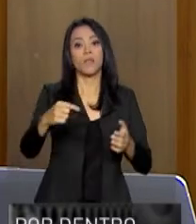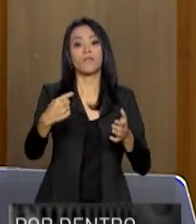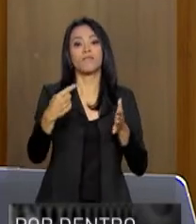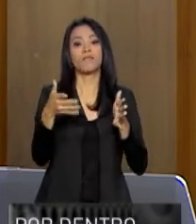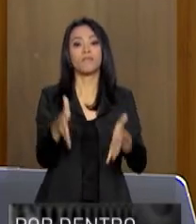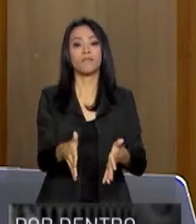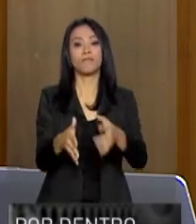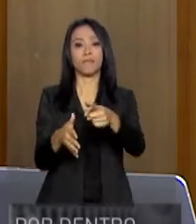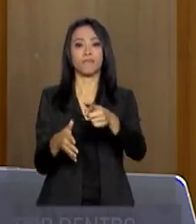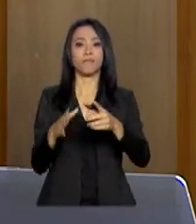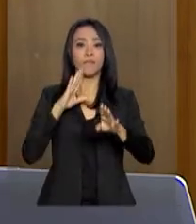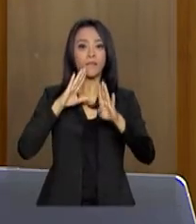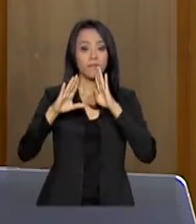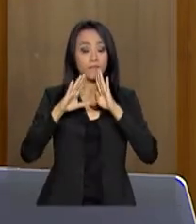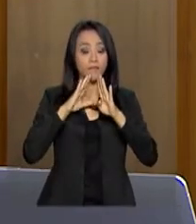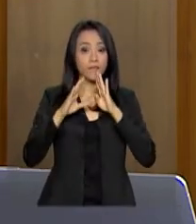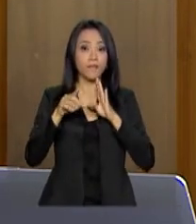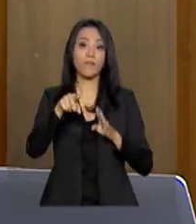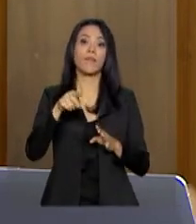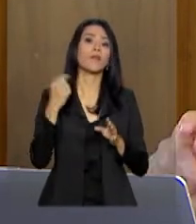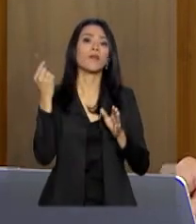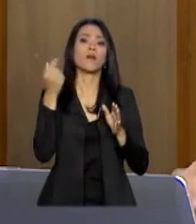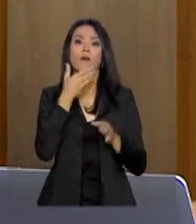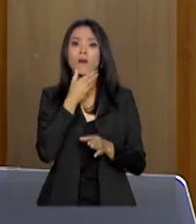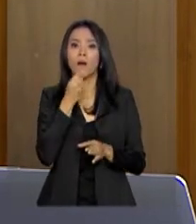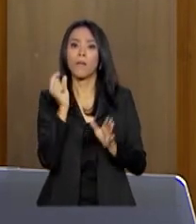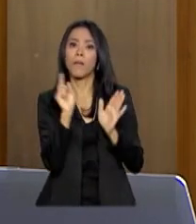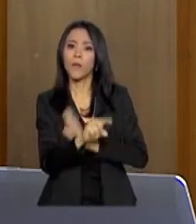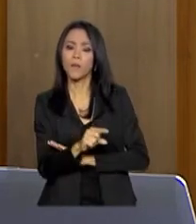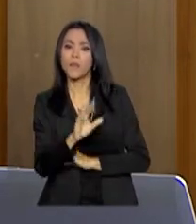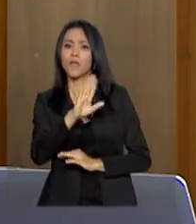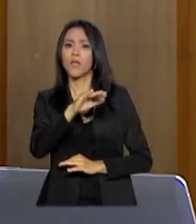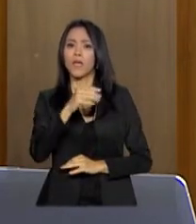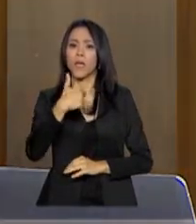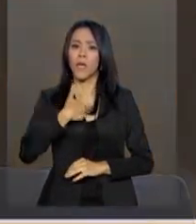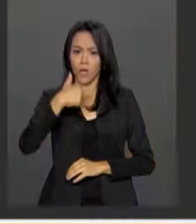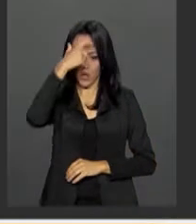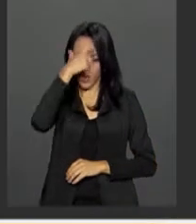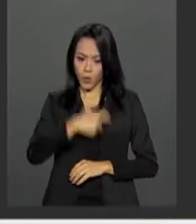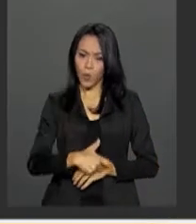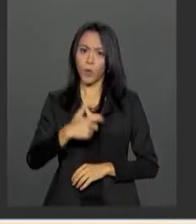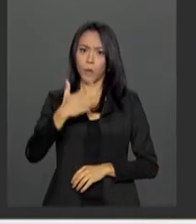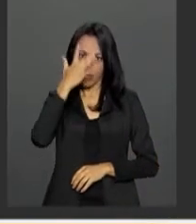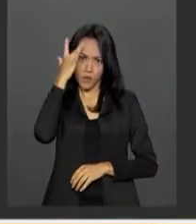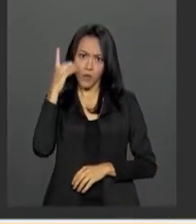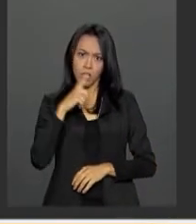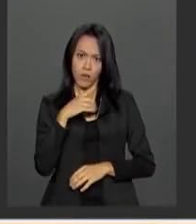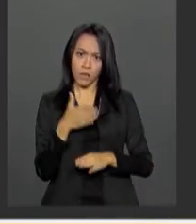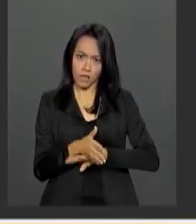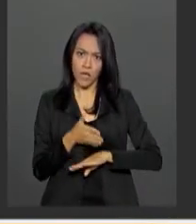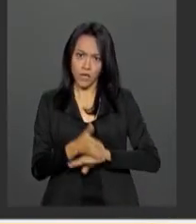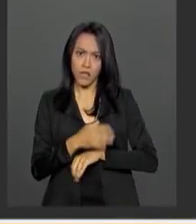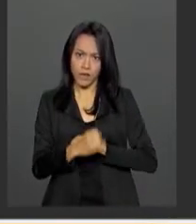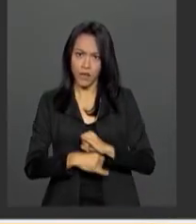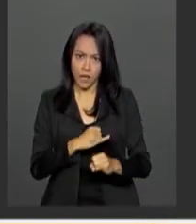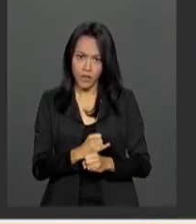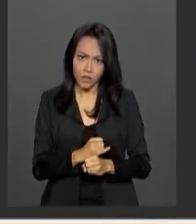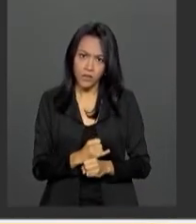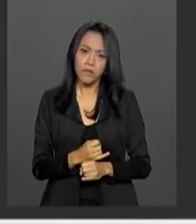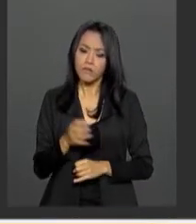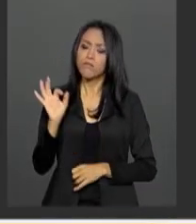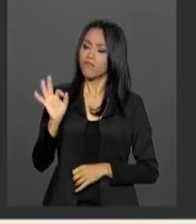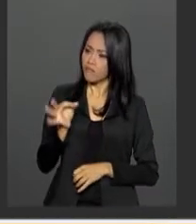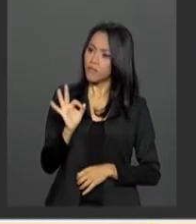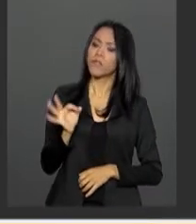do juvenil sousa lhe pergunto o seguinte como pessoa física eu terei acesso a essa internet com certeza como